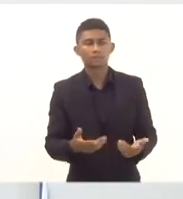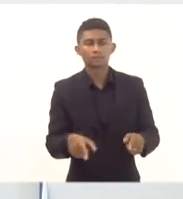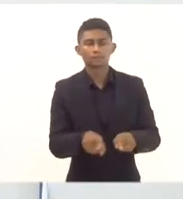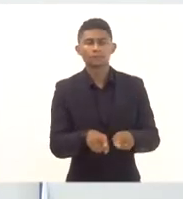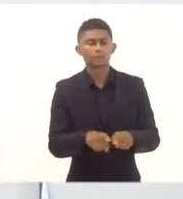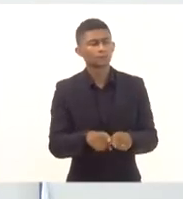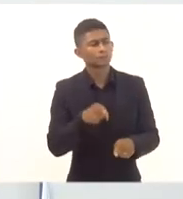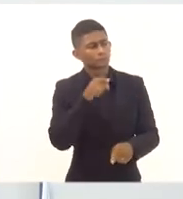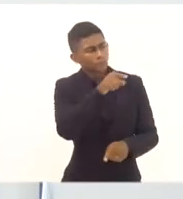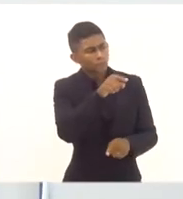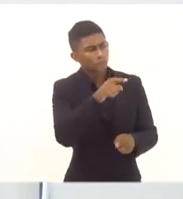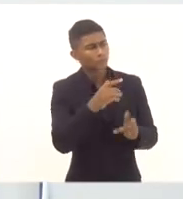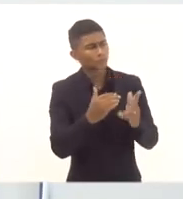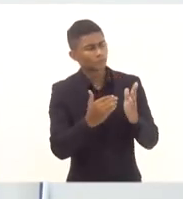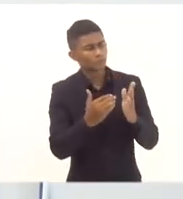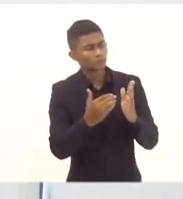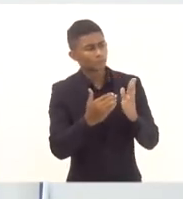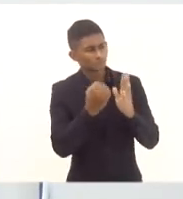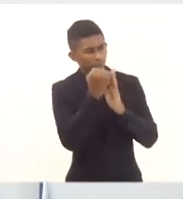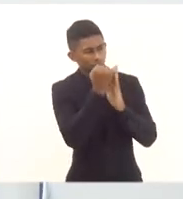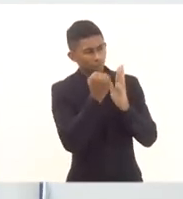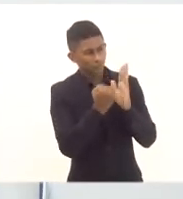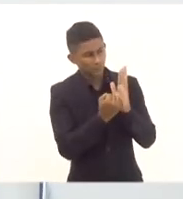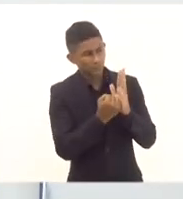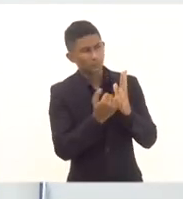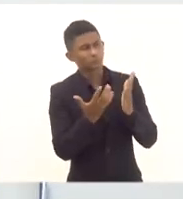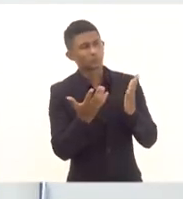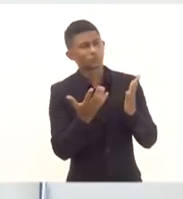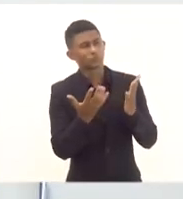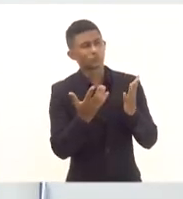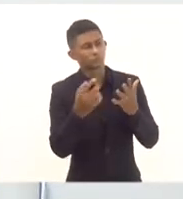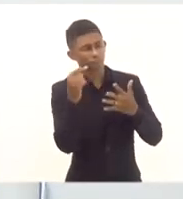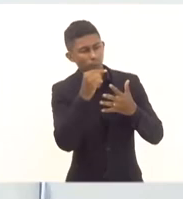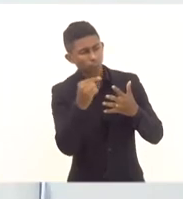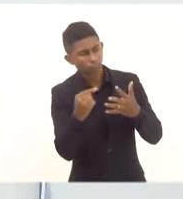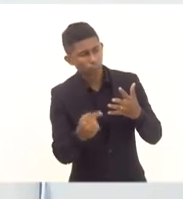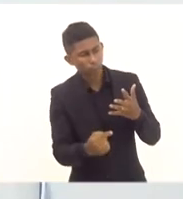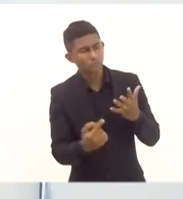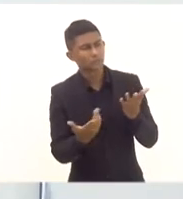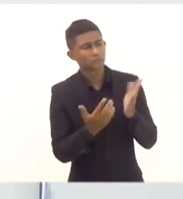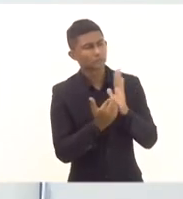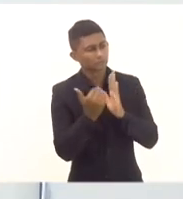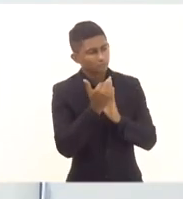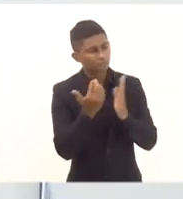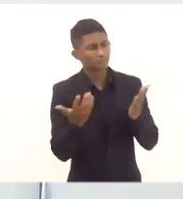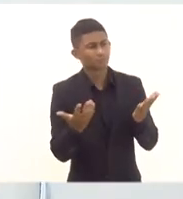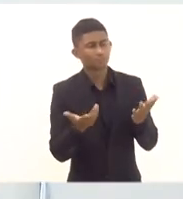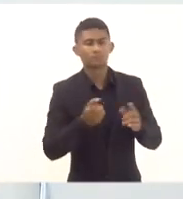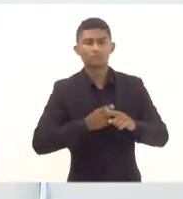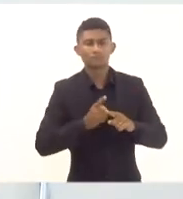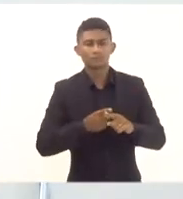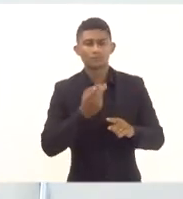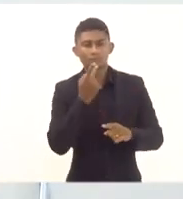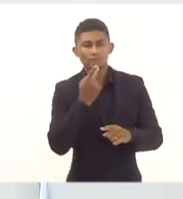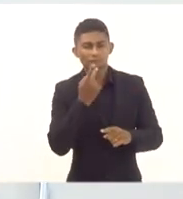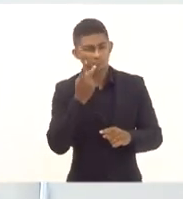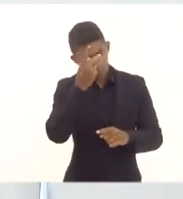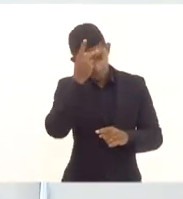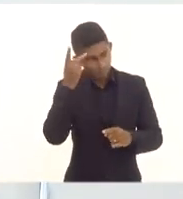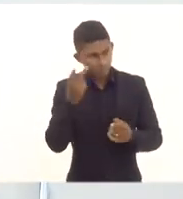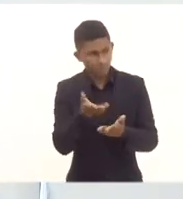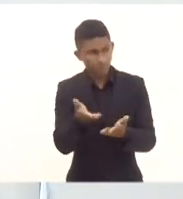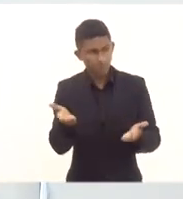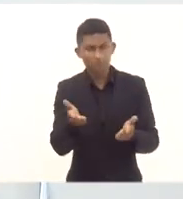especificar nesse documento né porque quando a gente está falando de micro e pequeno empreendedores